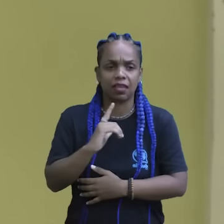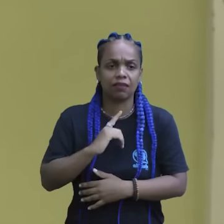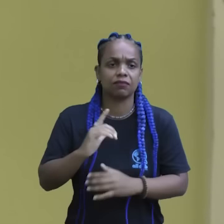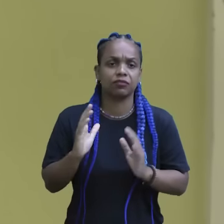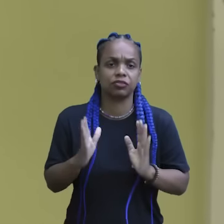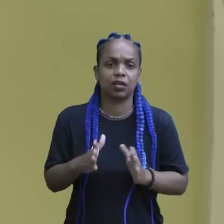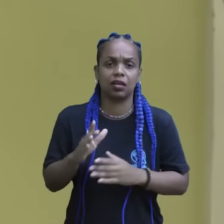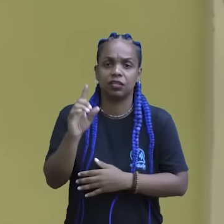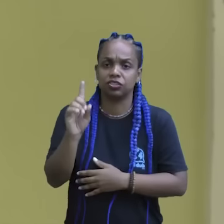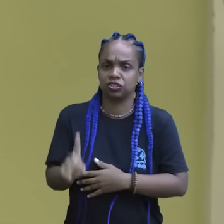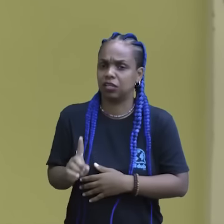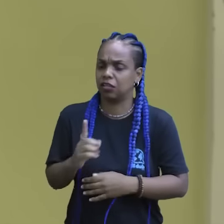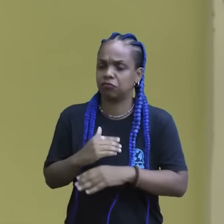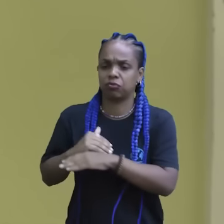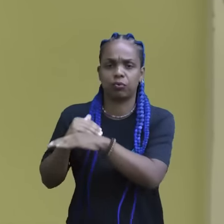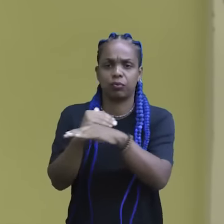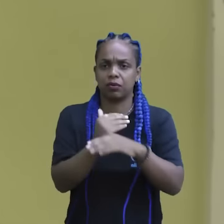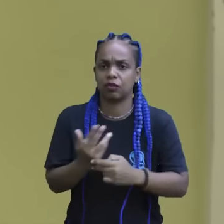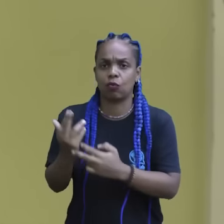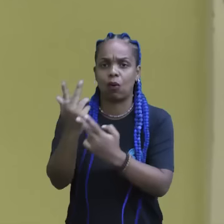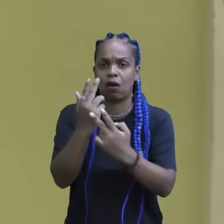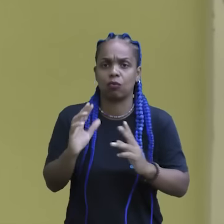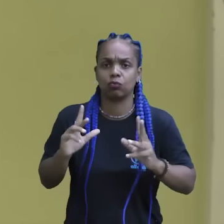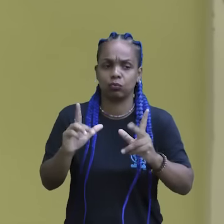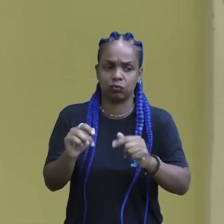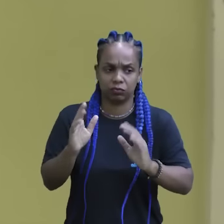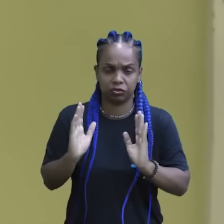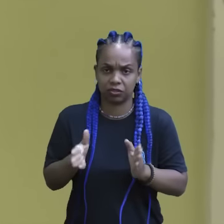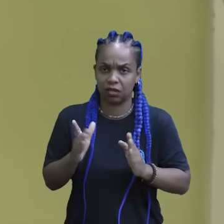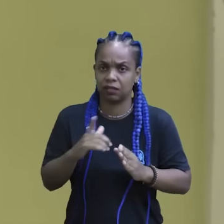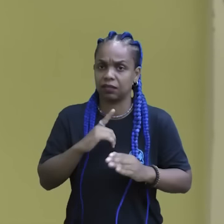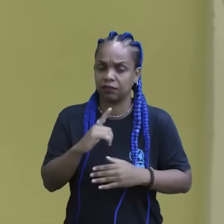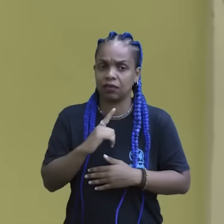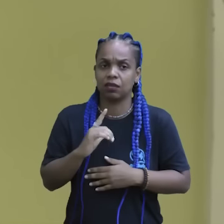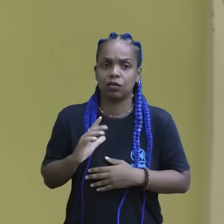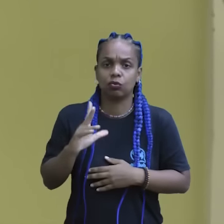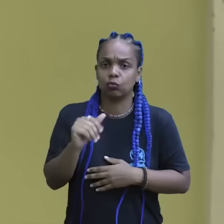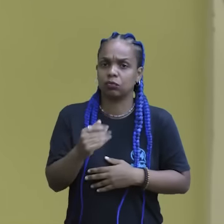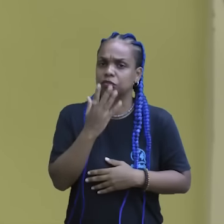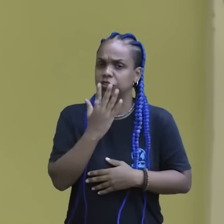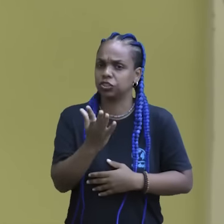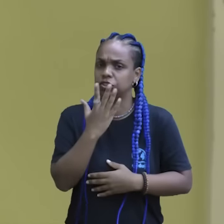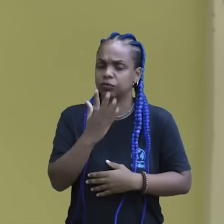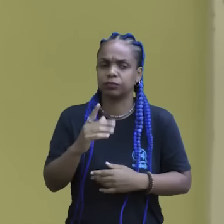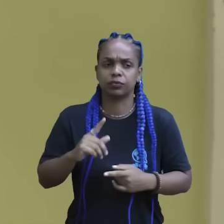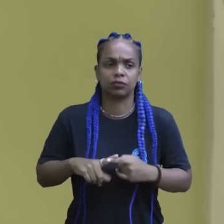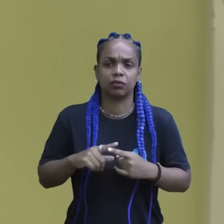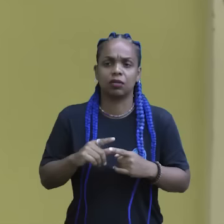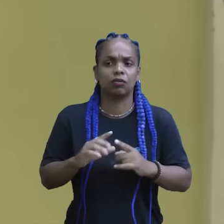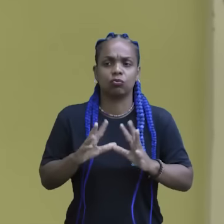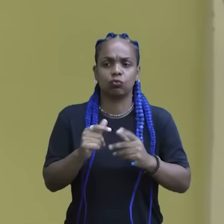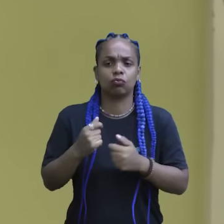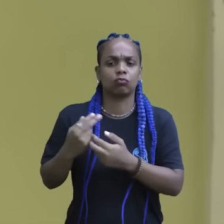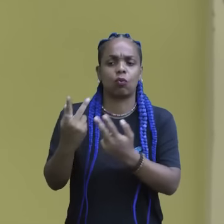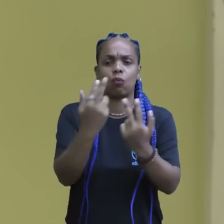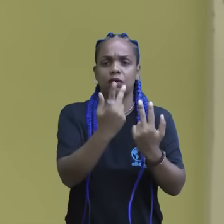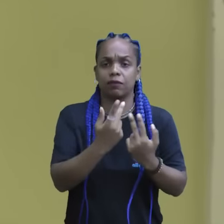tipos de excluídos. E é depois, realmente, em 2017, que ele volta à